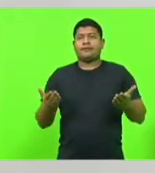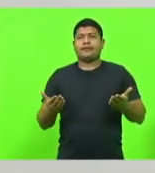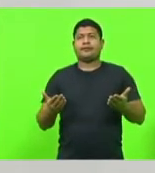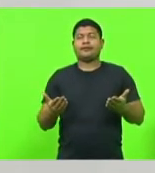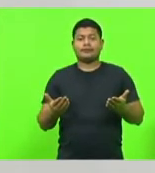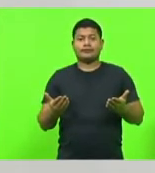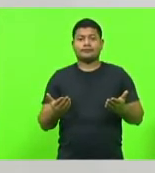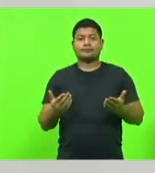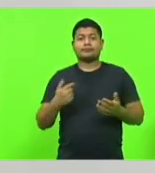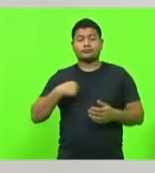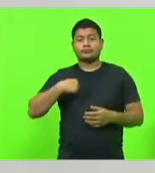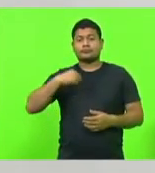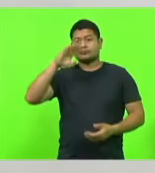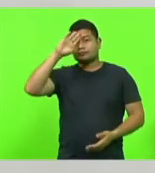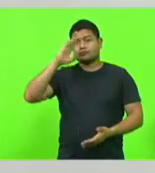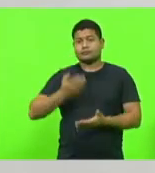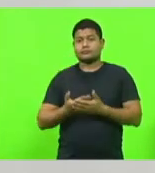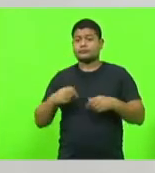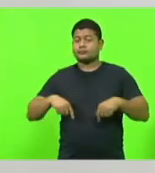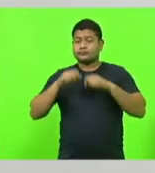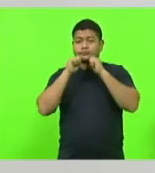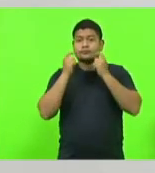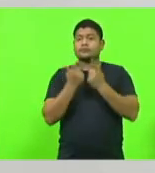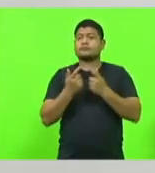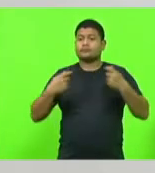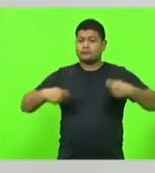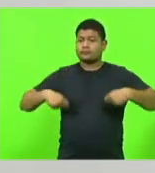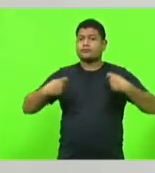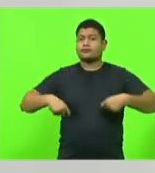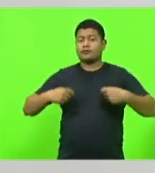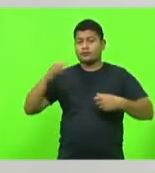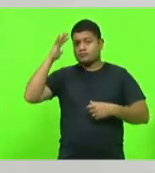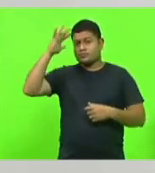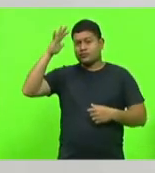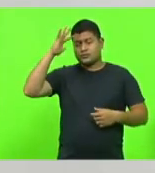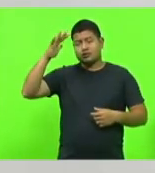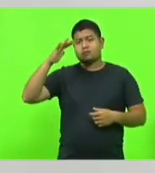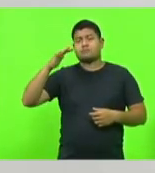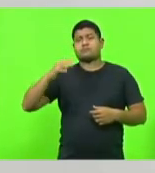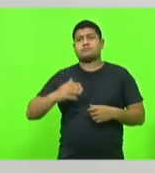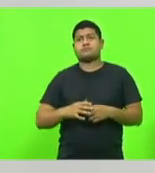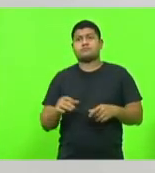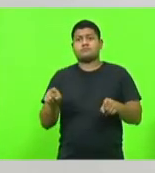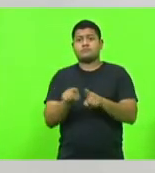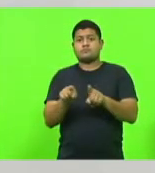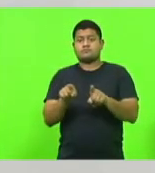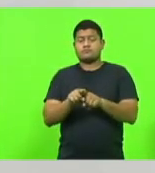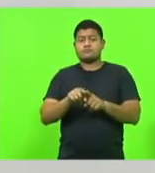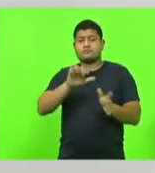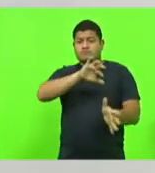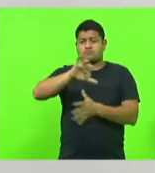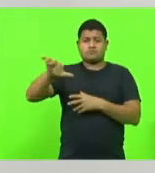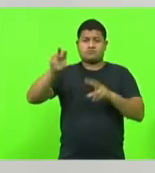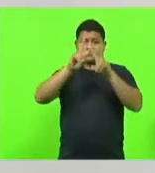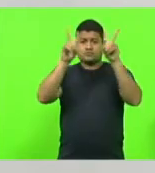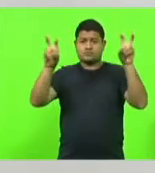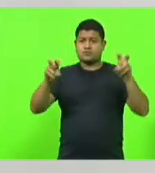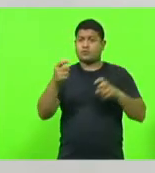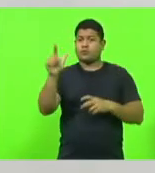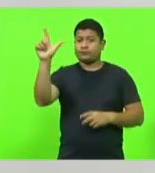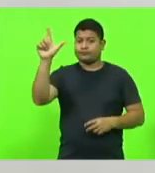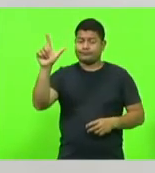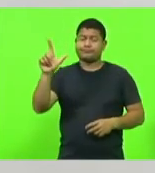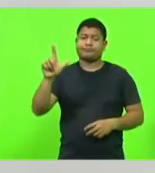sentido e acredito que essa Assembleia deveria se organizar nesse sentido. Também quero falar sobre um assunto mais pontual,